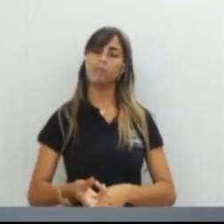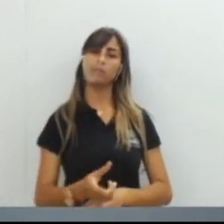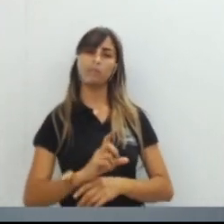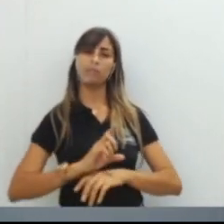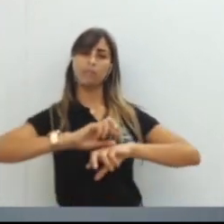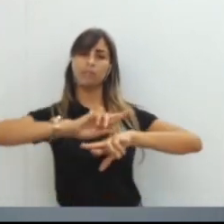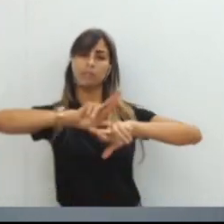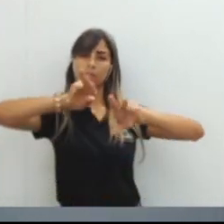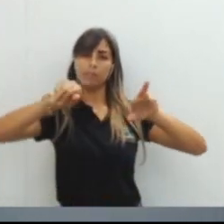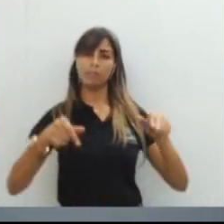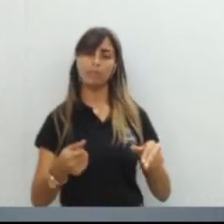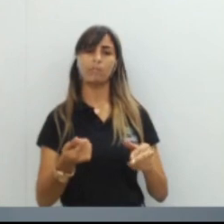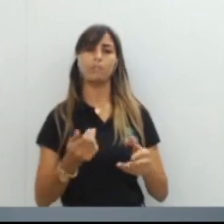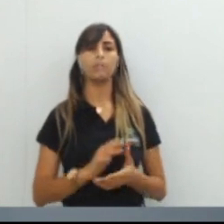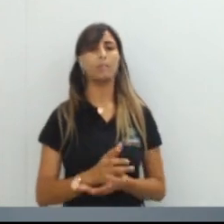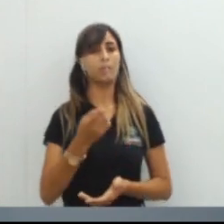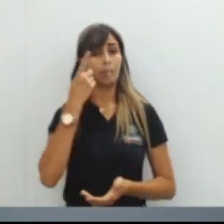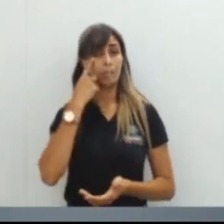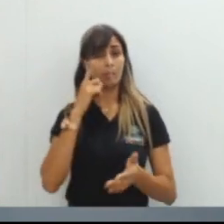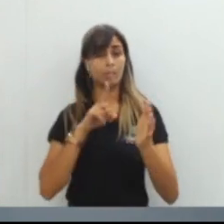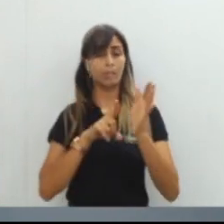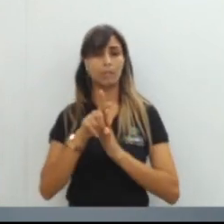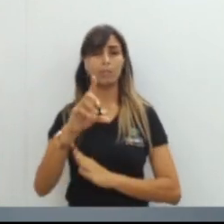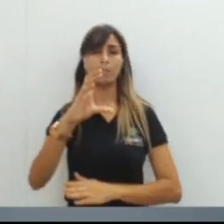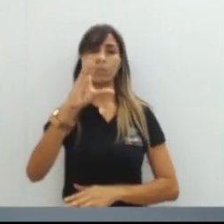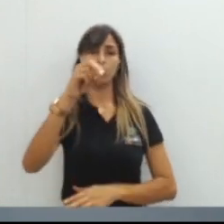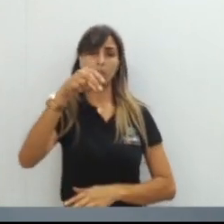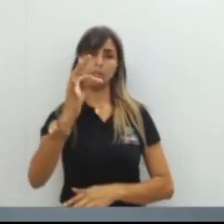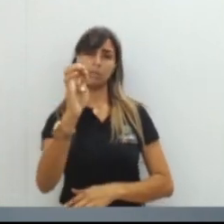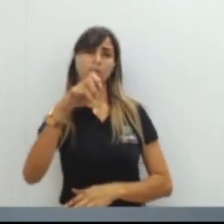né? Deixa eu ver se tem alguma pergunta aqui no Conecta Aí.